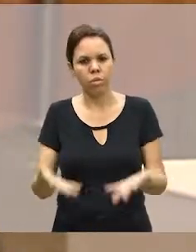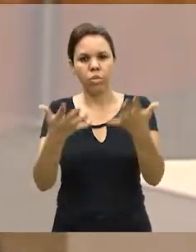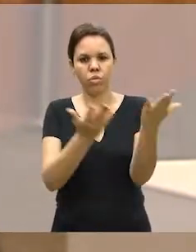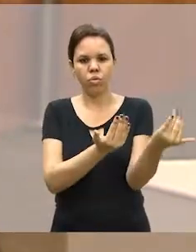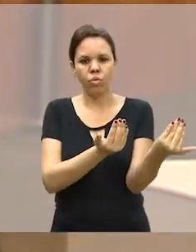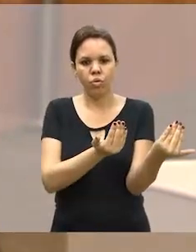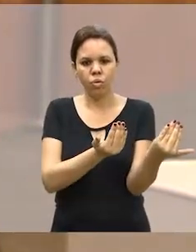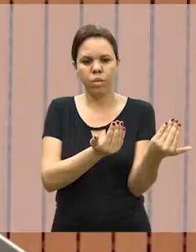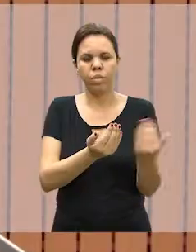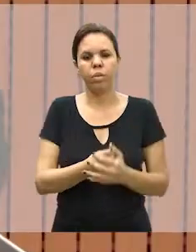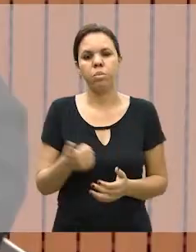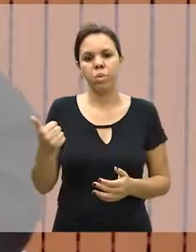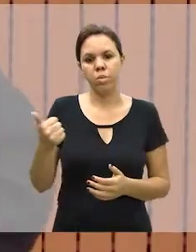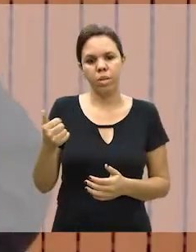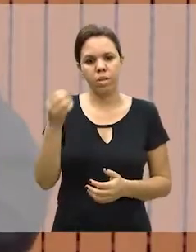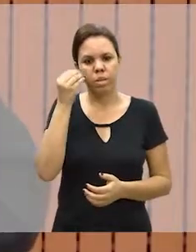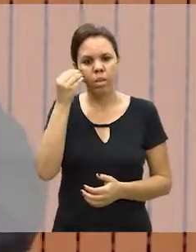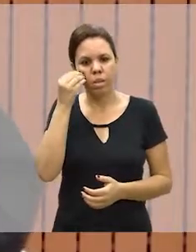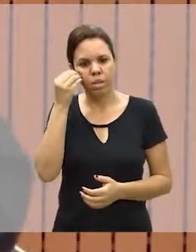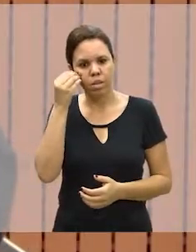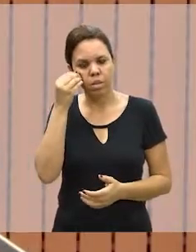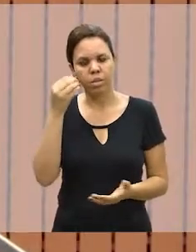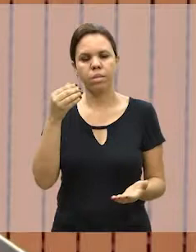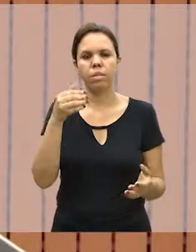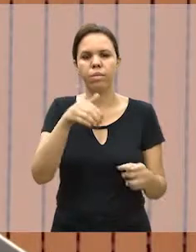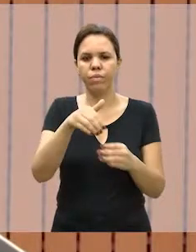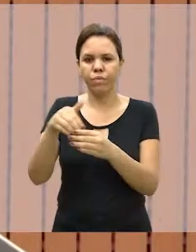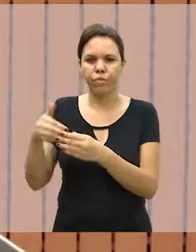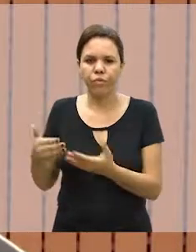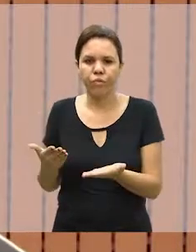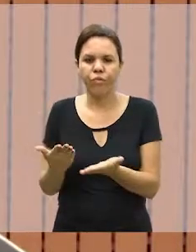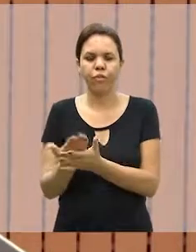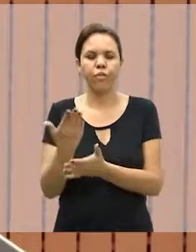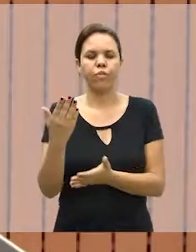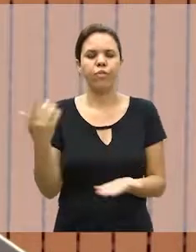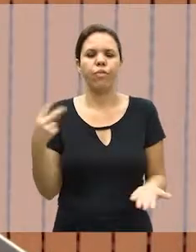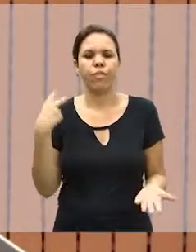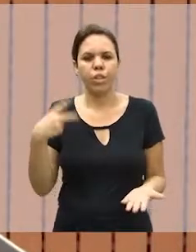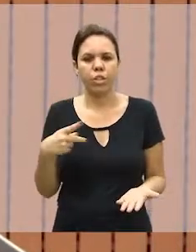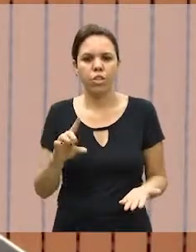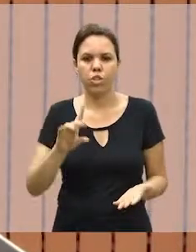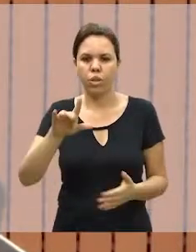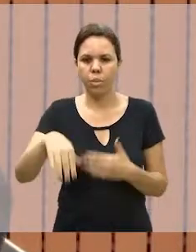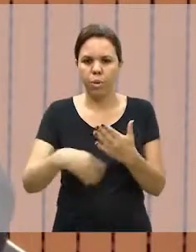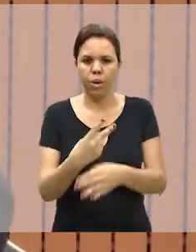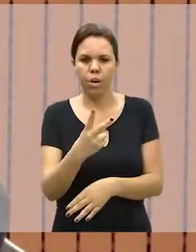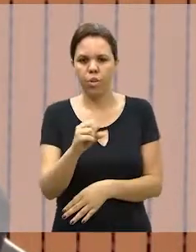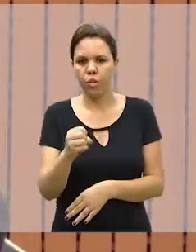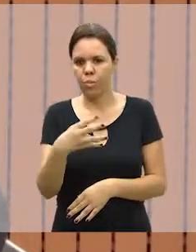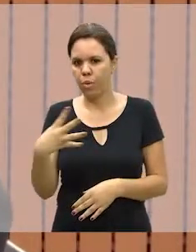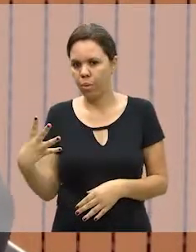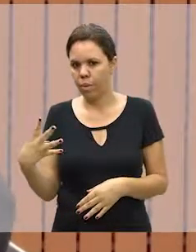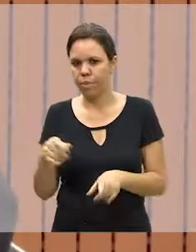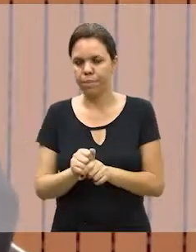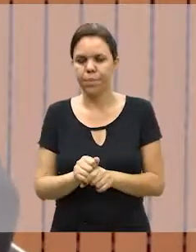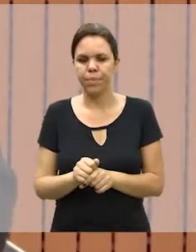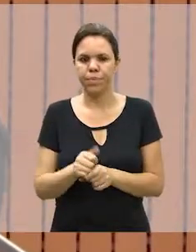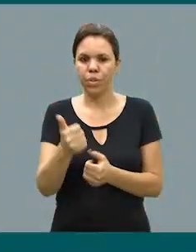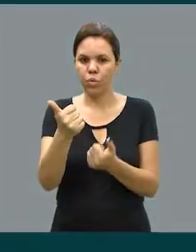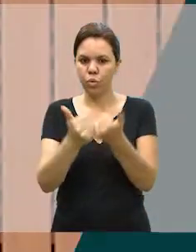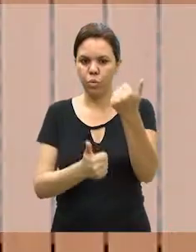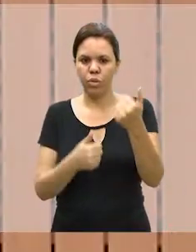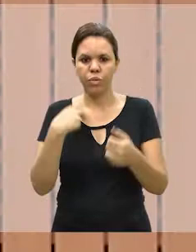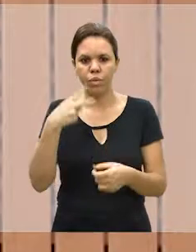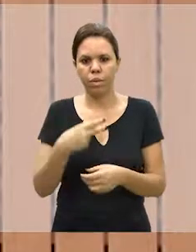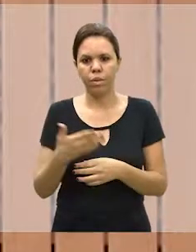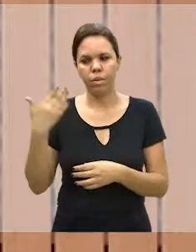a primeira tentativa de se eleger como vereador só veio na campanha de 2004, quando ficou como suplente.